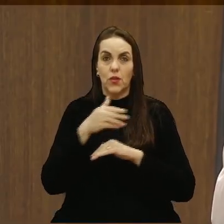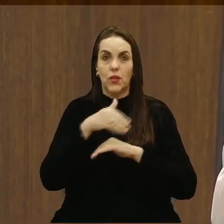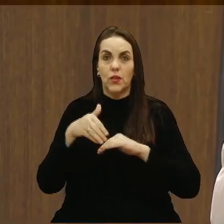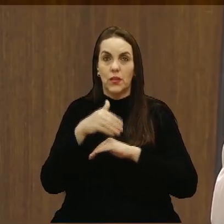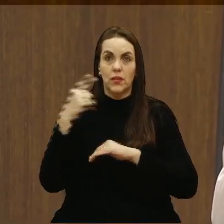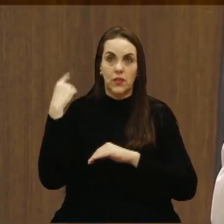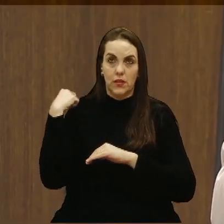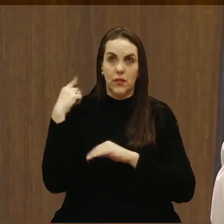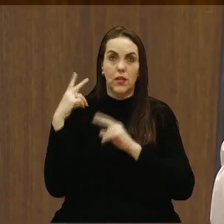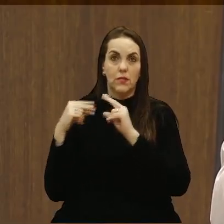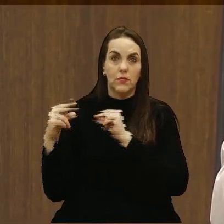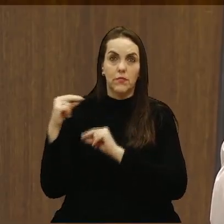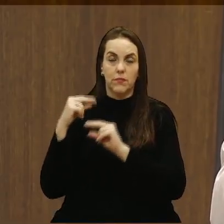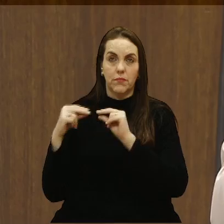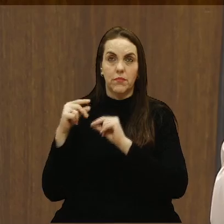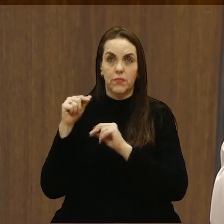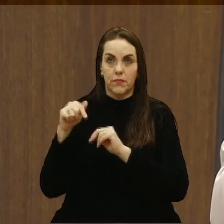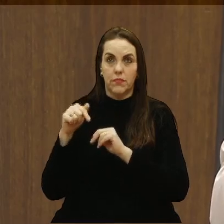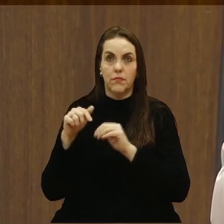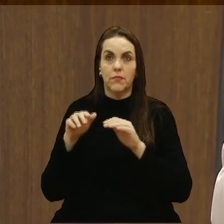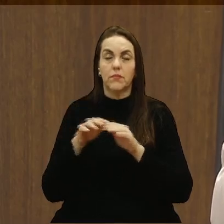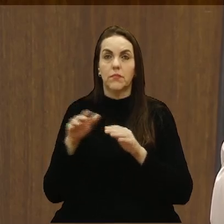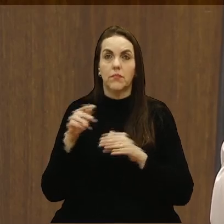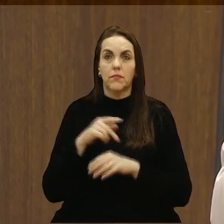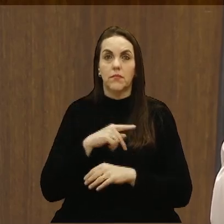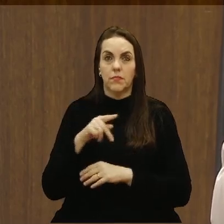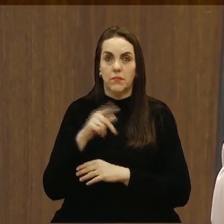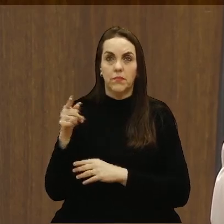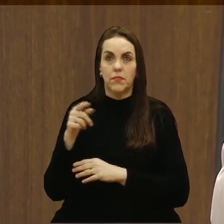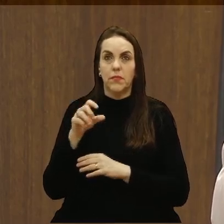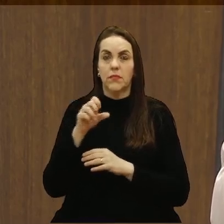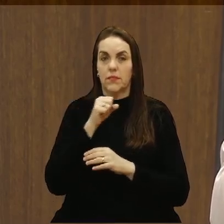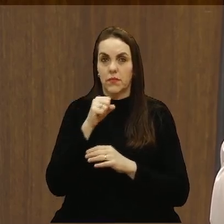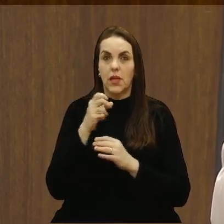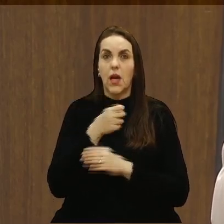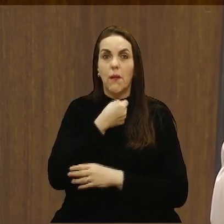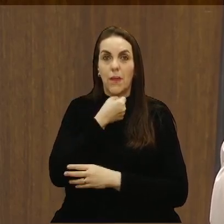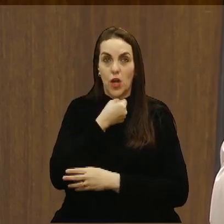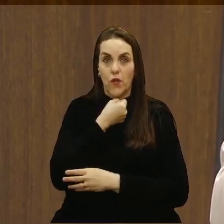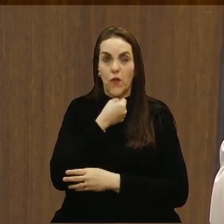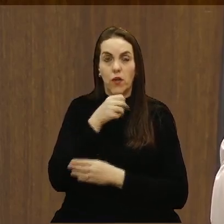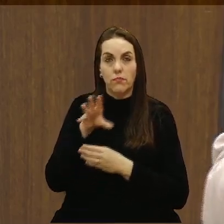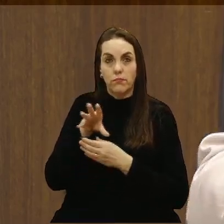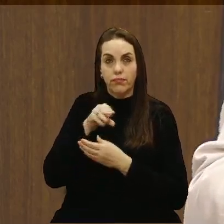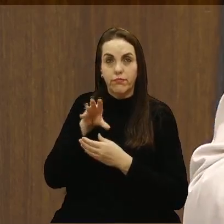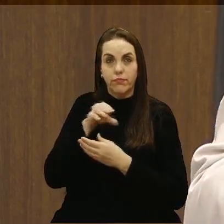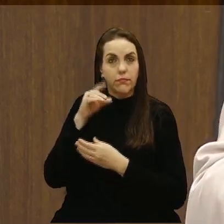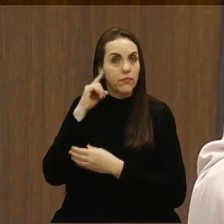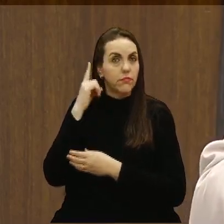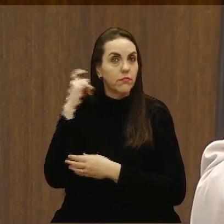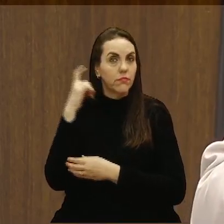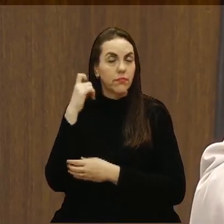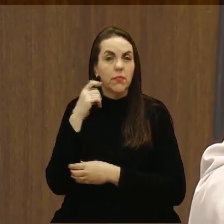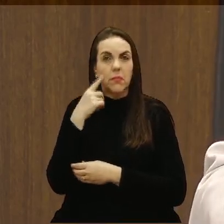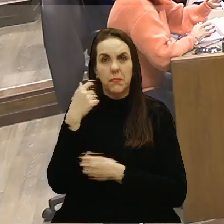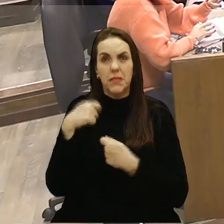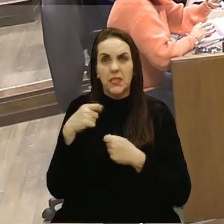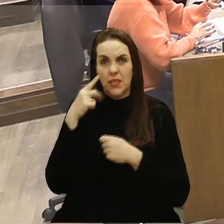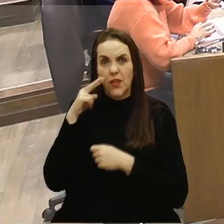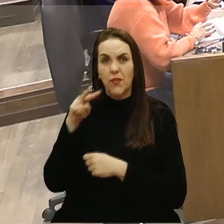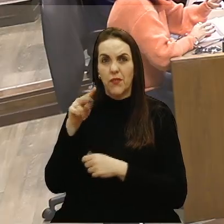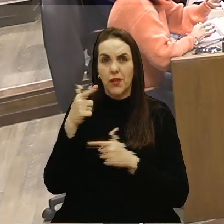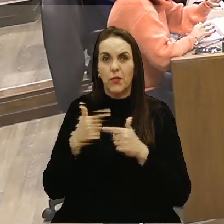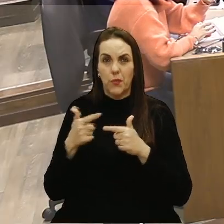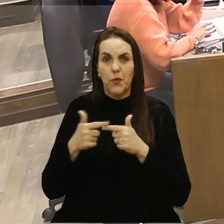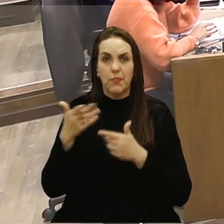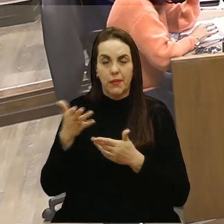para o senhor ou para quem está presidindo essa mesa, o microfone acaba captando som. Então, acredito que a gente teria que verificar esse problema. Obrigado,